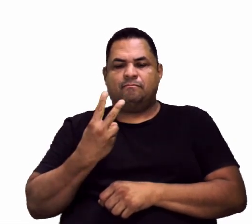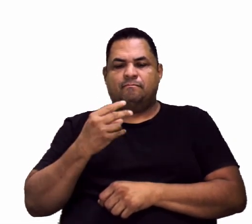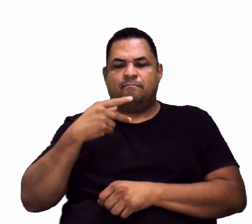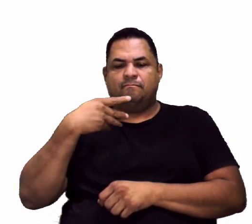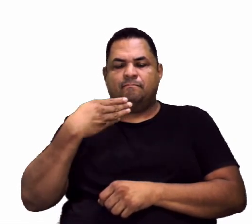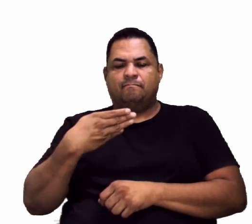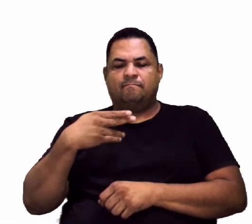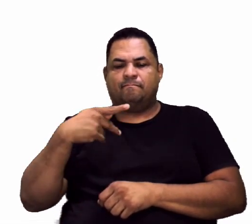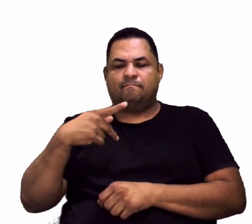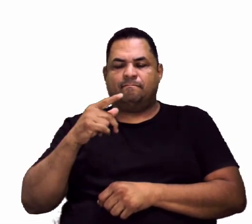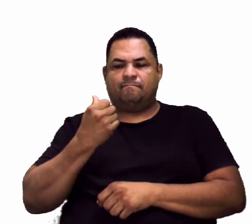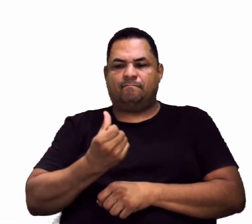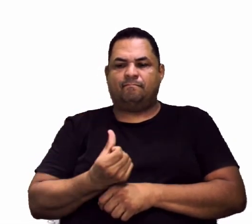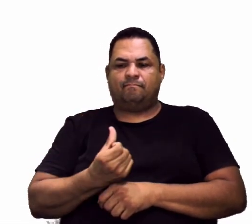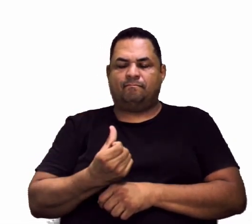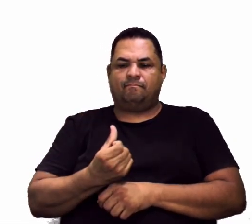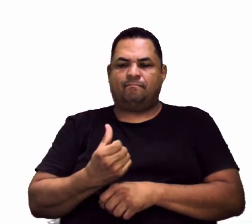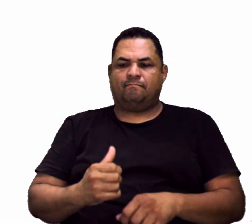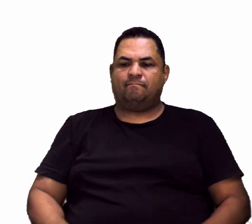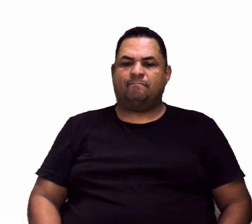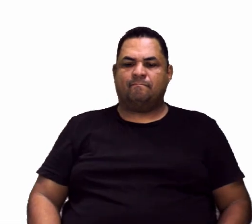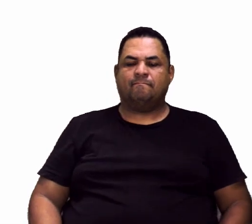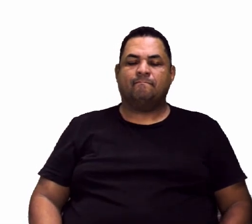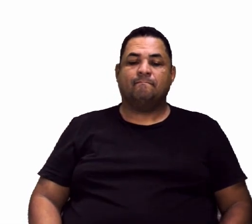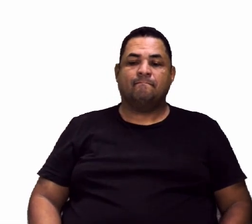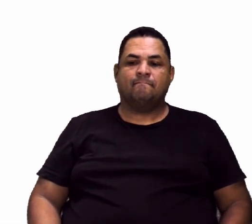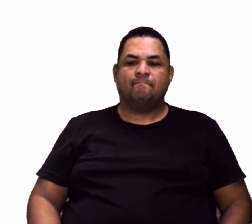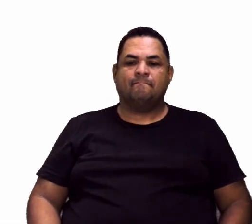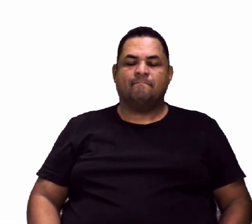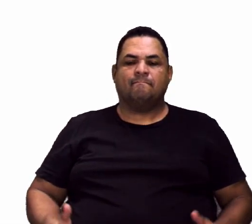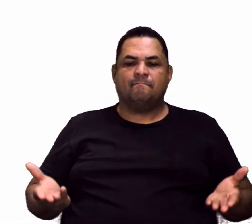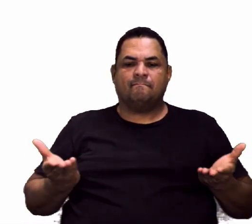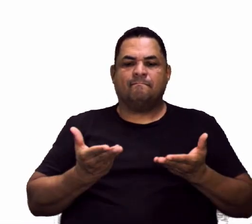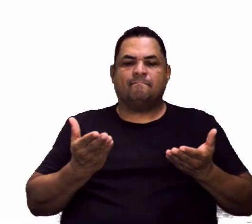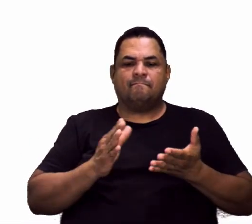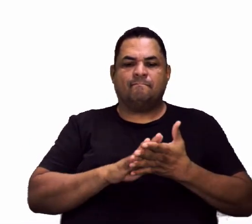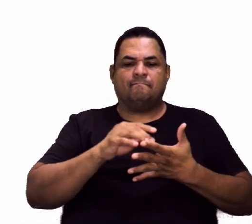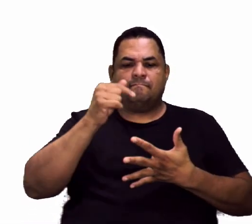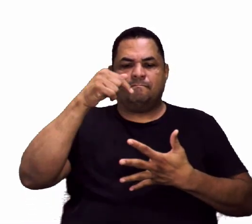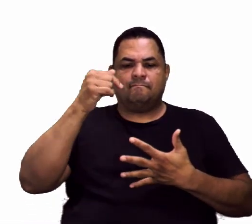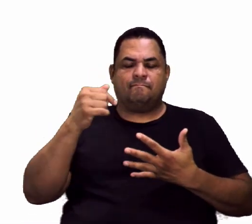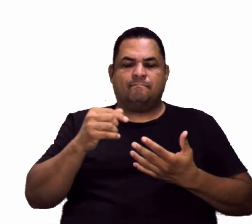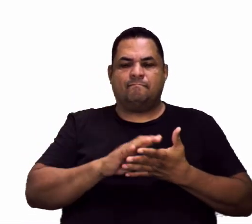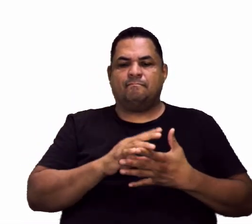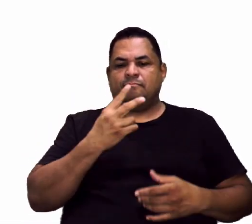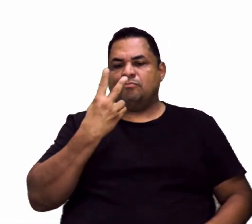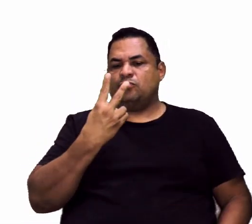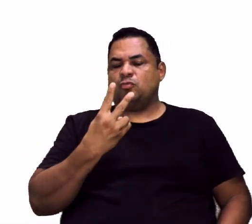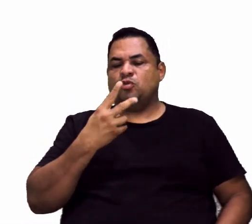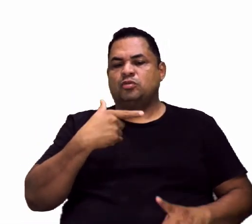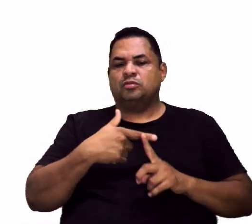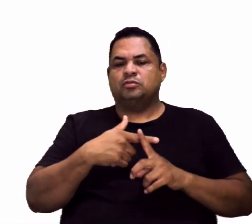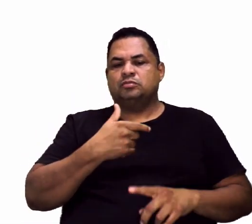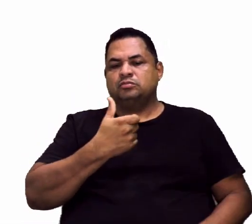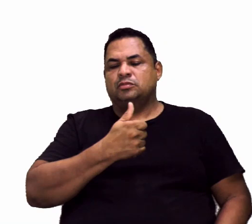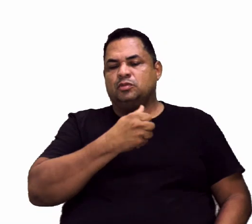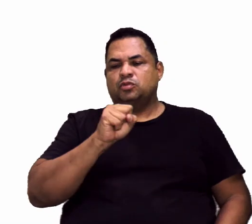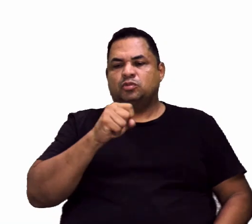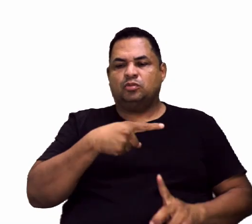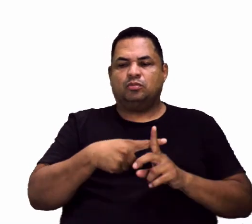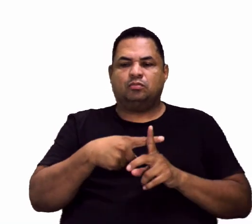4s2 e 4p6. Logicamente, agora você contando. 2 e 4, 6, 6 e 2,